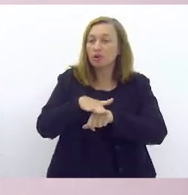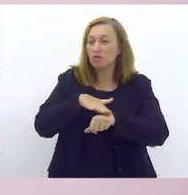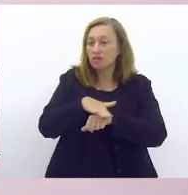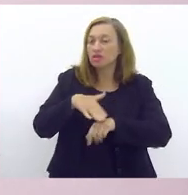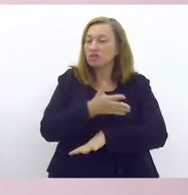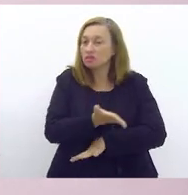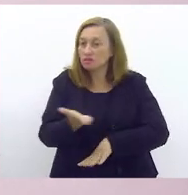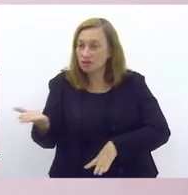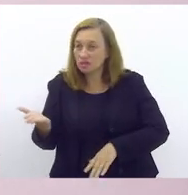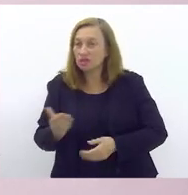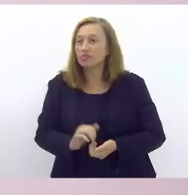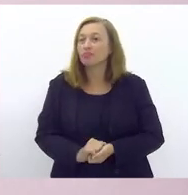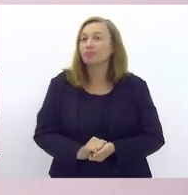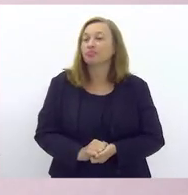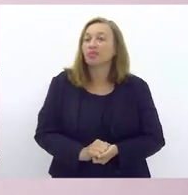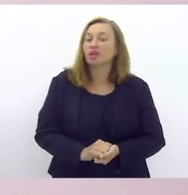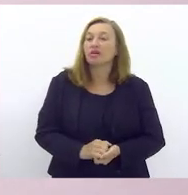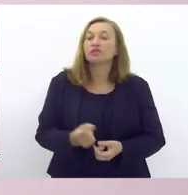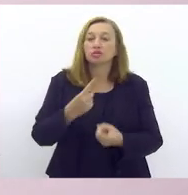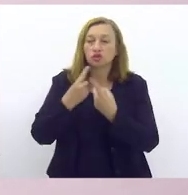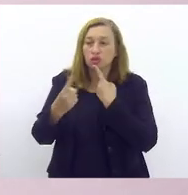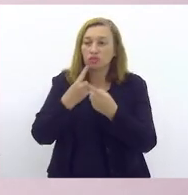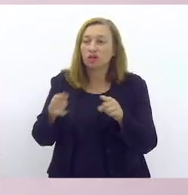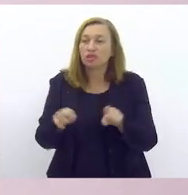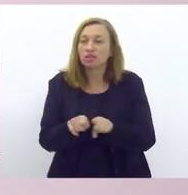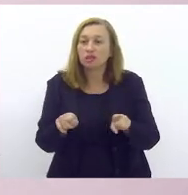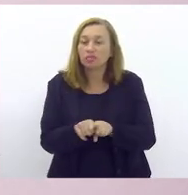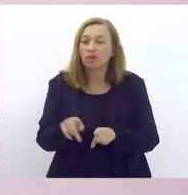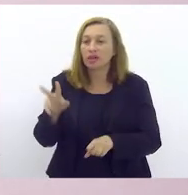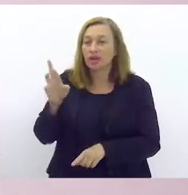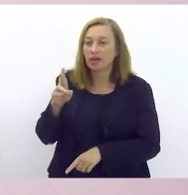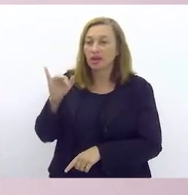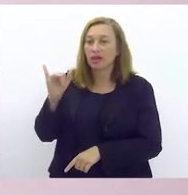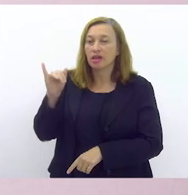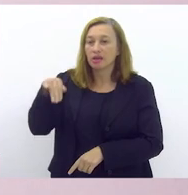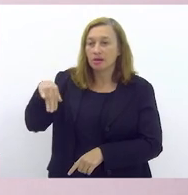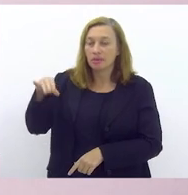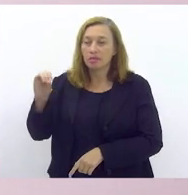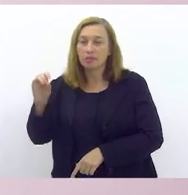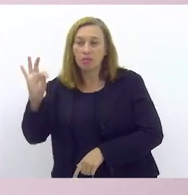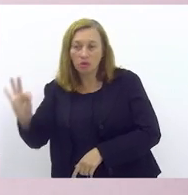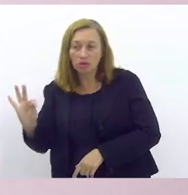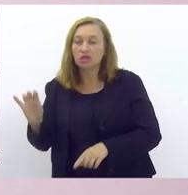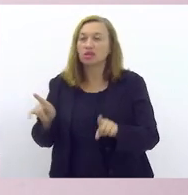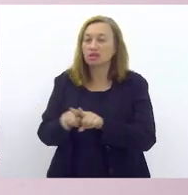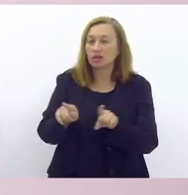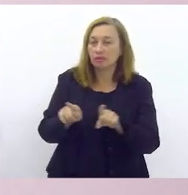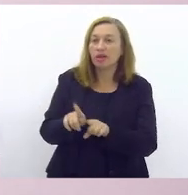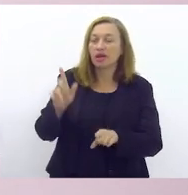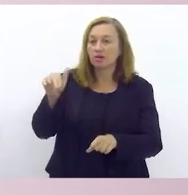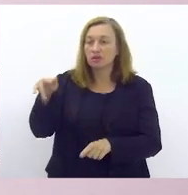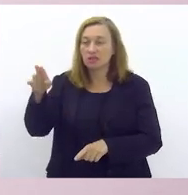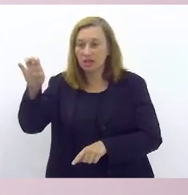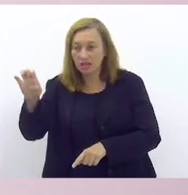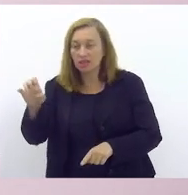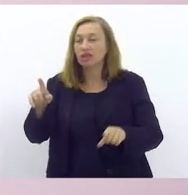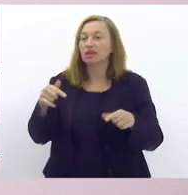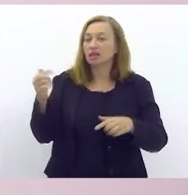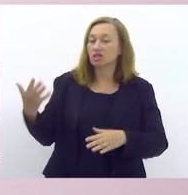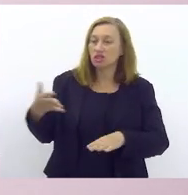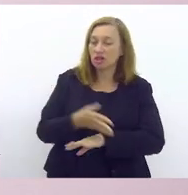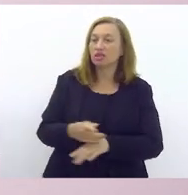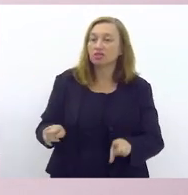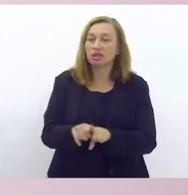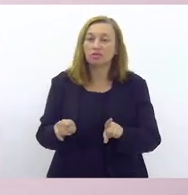com vocês e estou aqui para dialogar também com o Raimon e com a vereadora Luciane, com a Luciene, que está chegando também, sobre